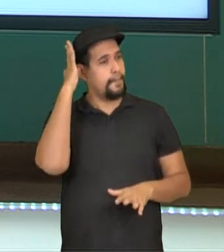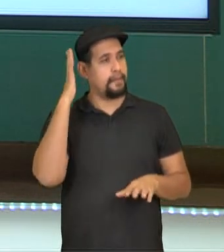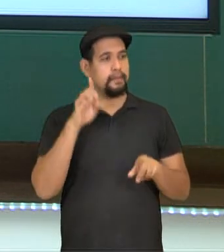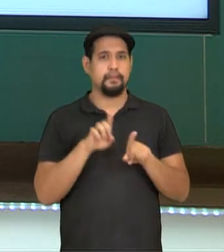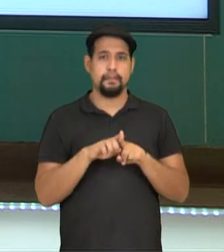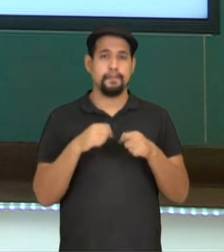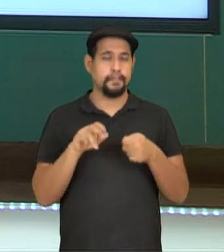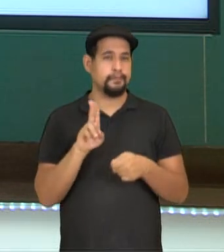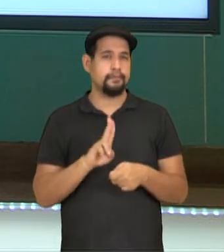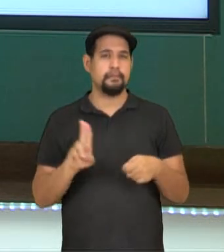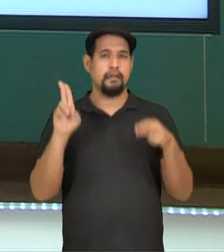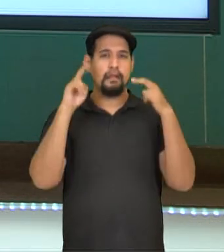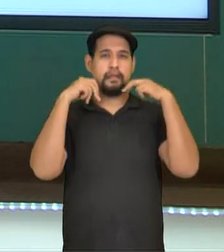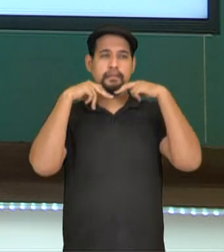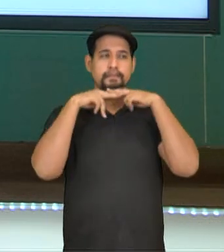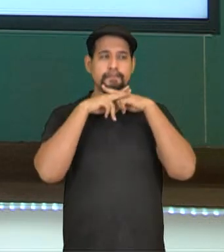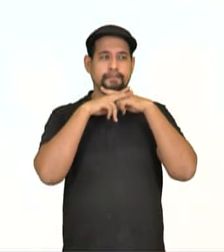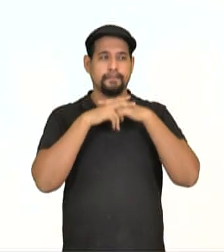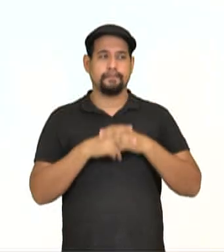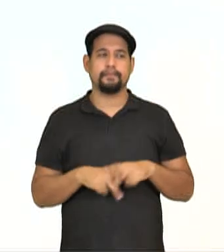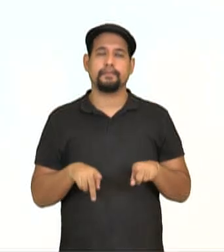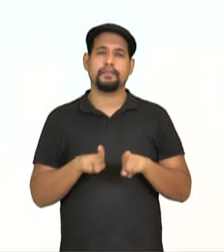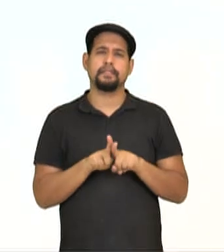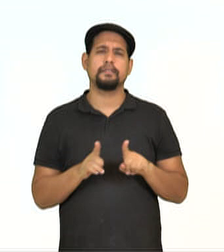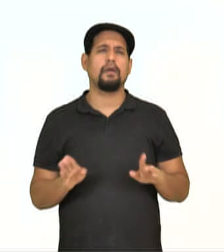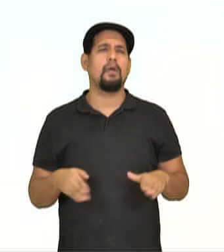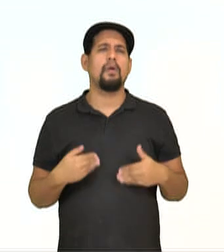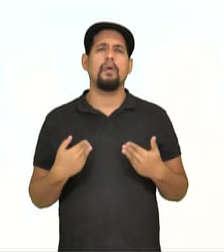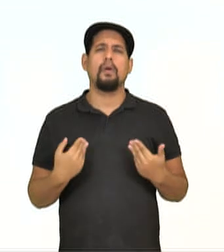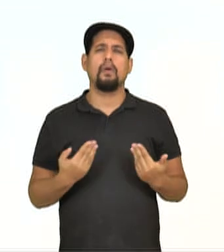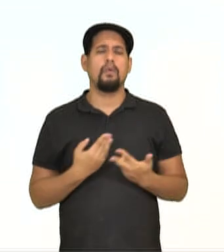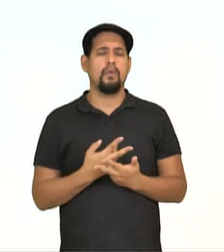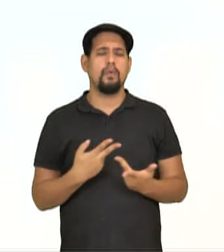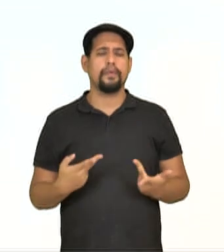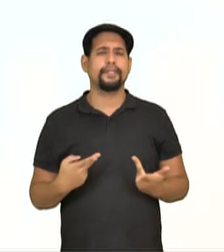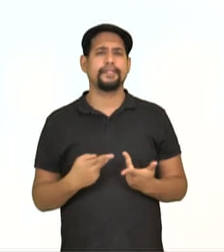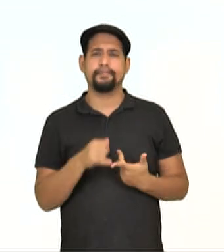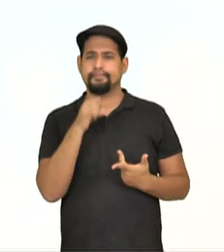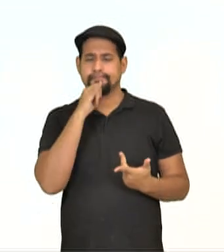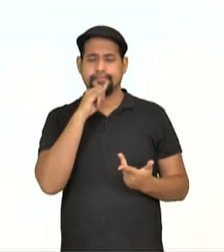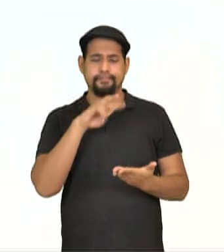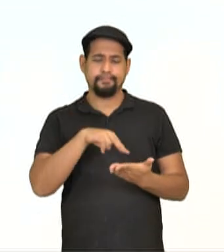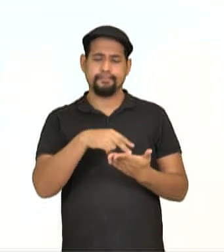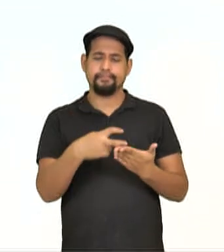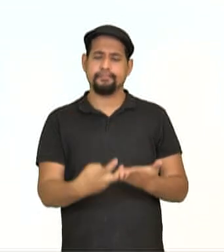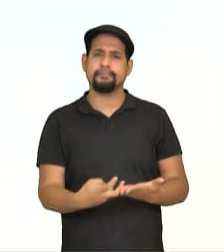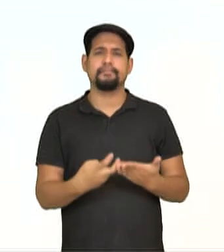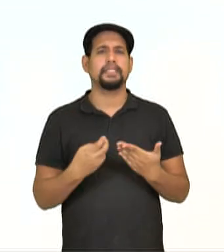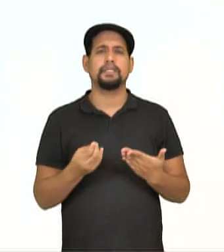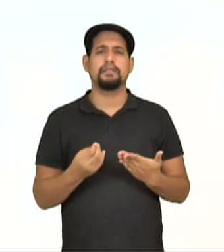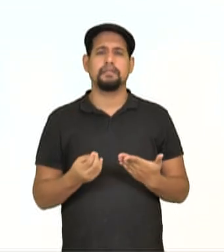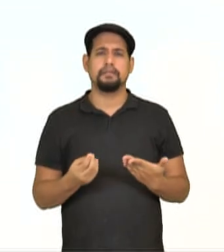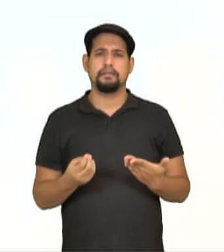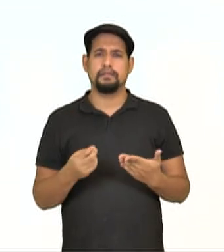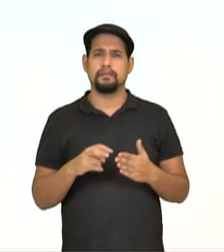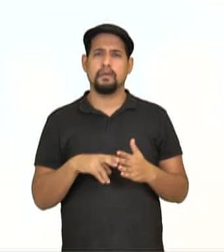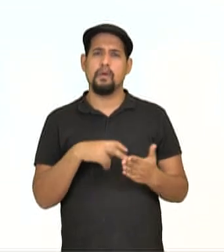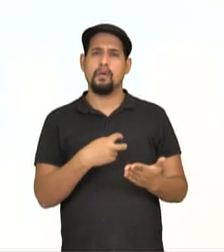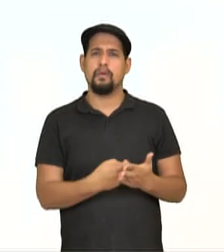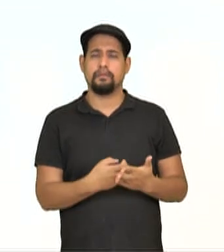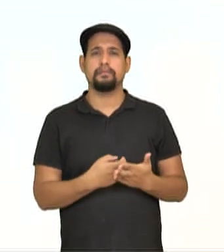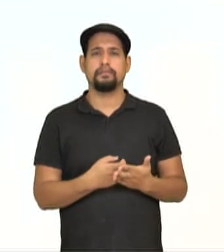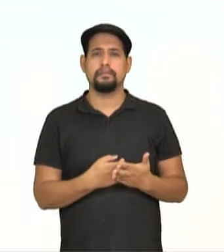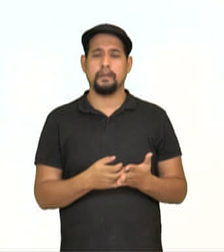precisa usar capacete. Ainda, quais são as partes que normalmente numa queda estão mais propensas